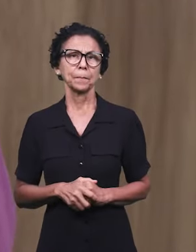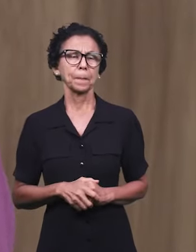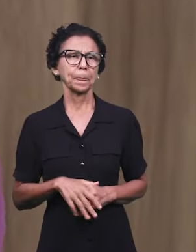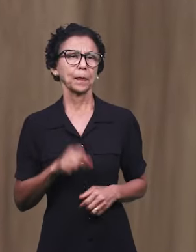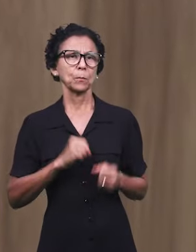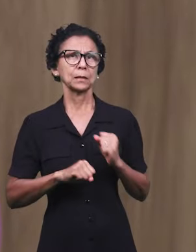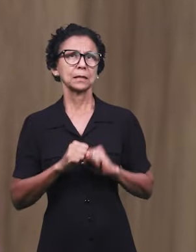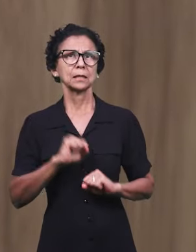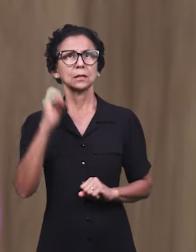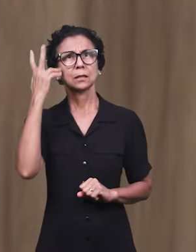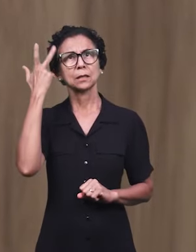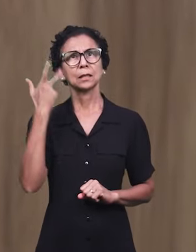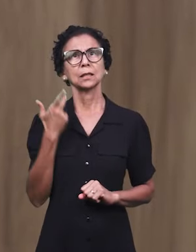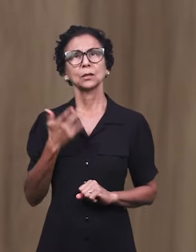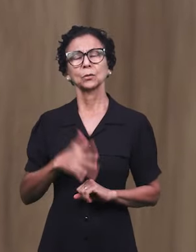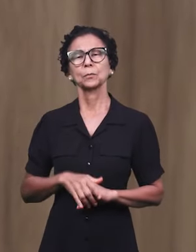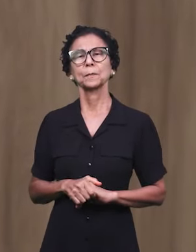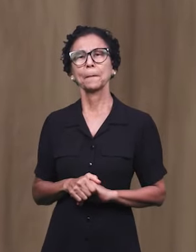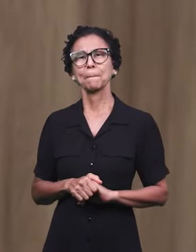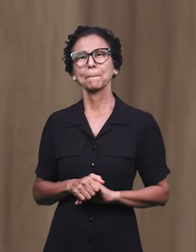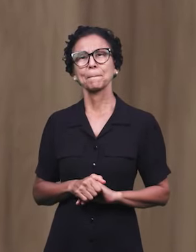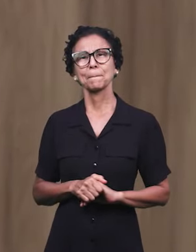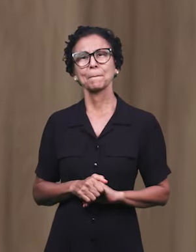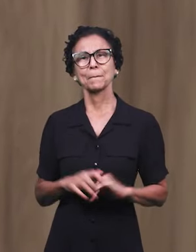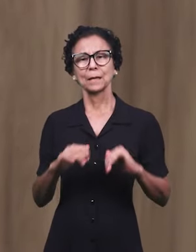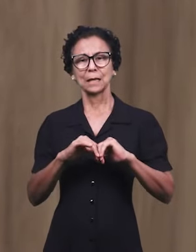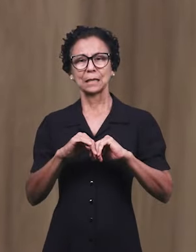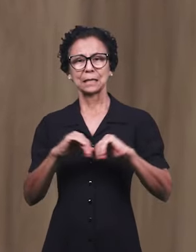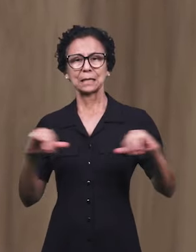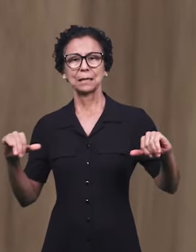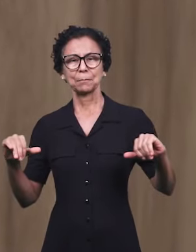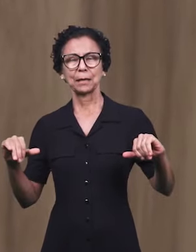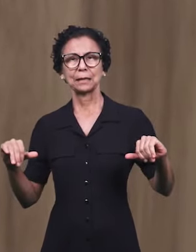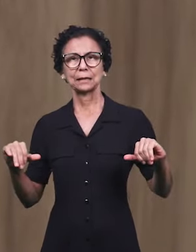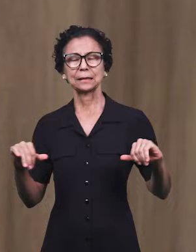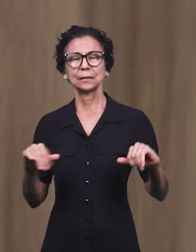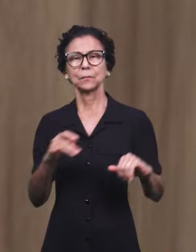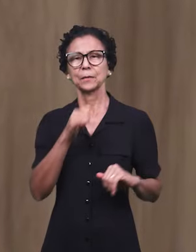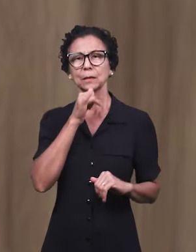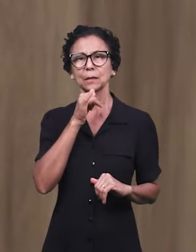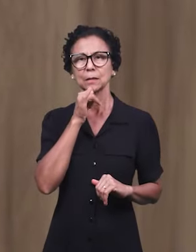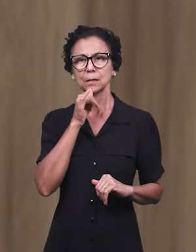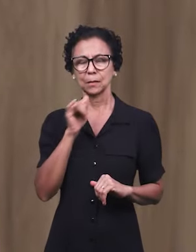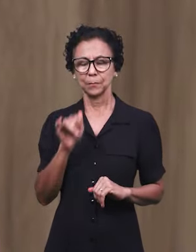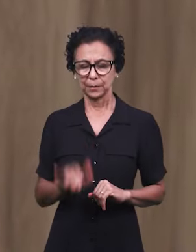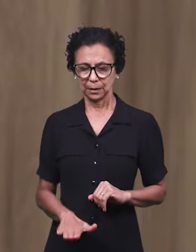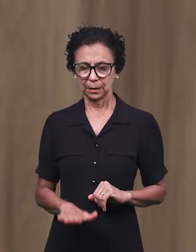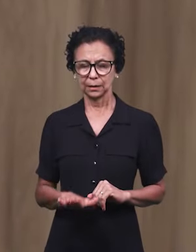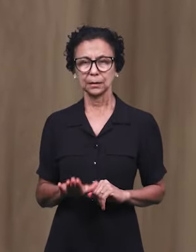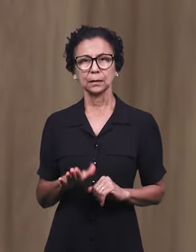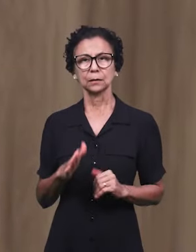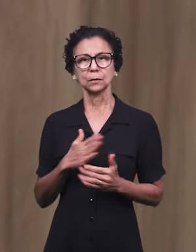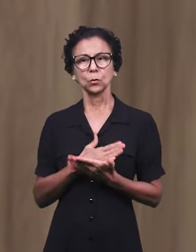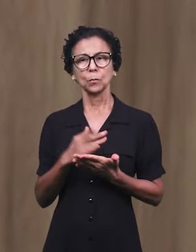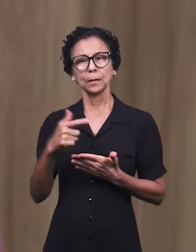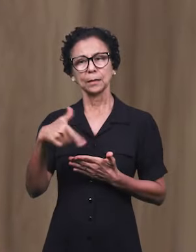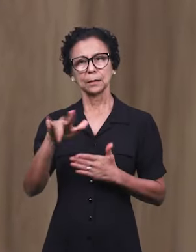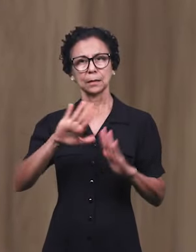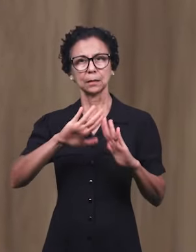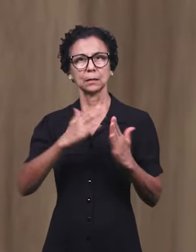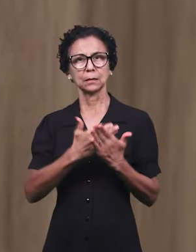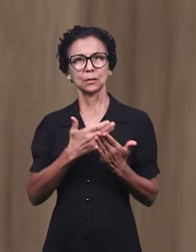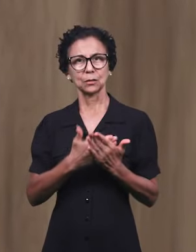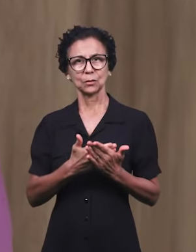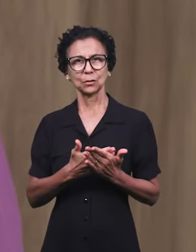têm uma ansiedade muito comum chamada ansiedade de separação, que ocorre naquela fase em que a criança tá começando a ir